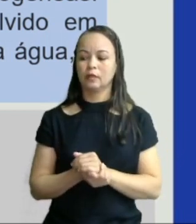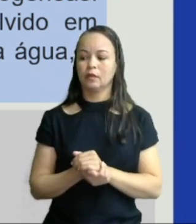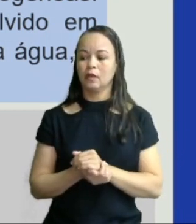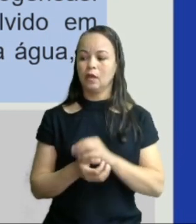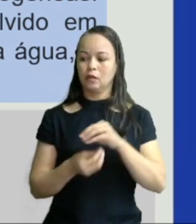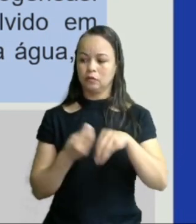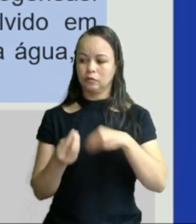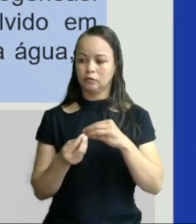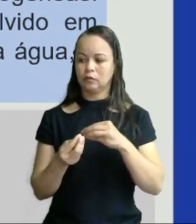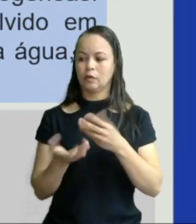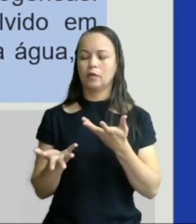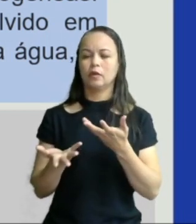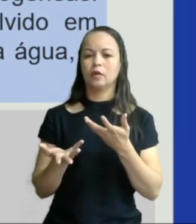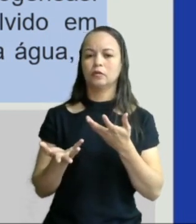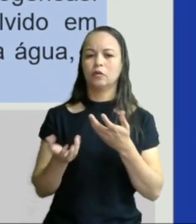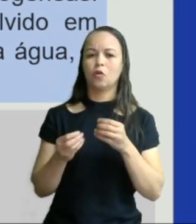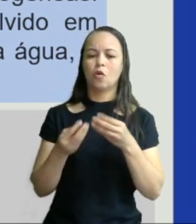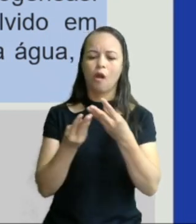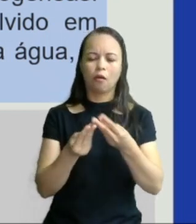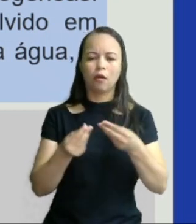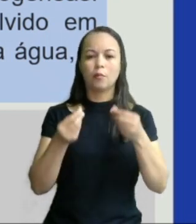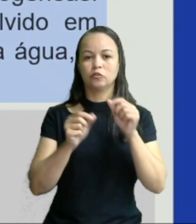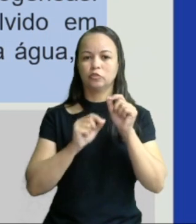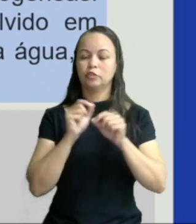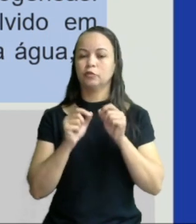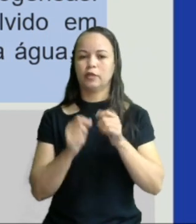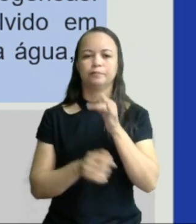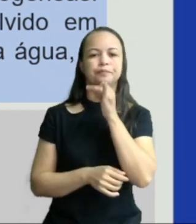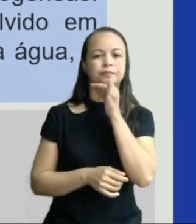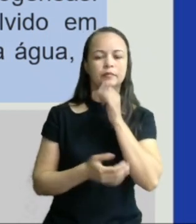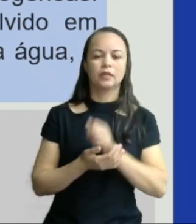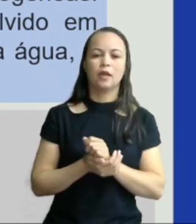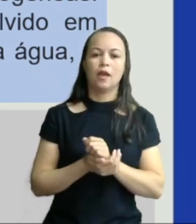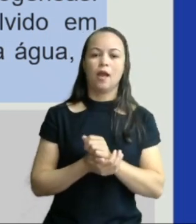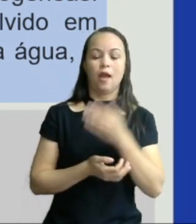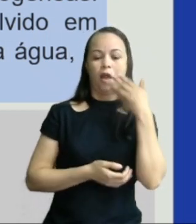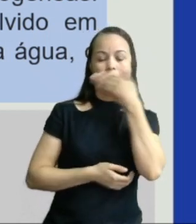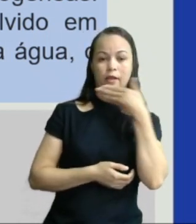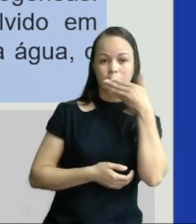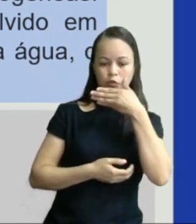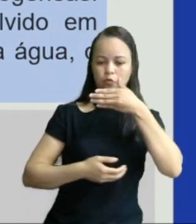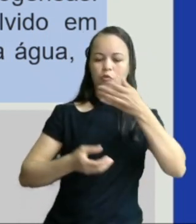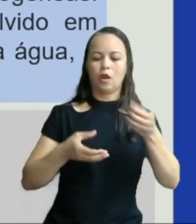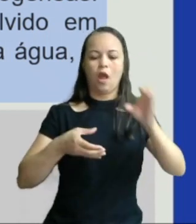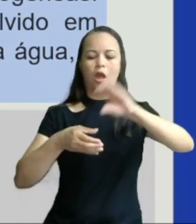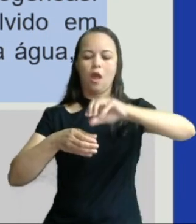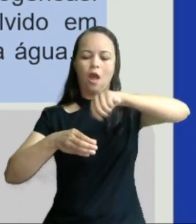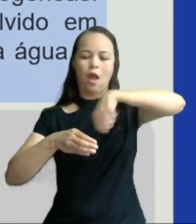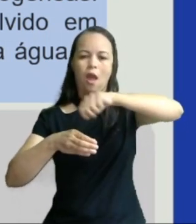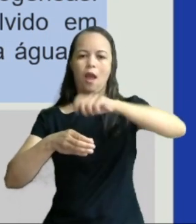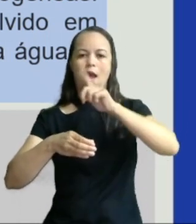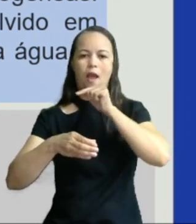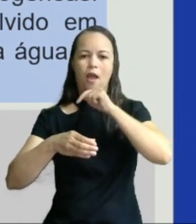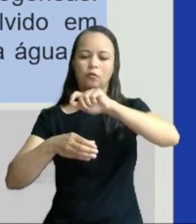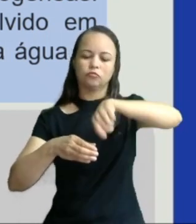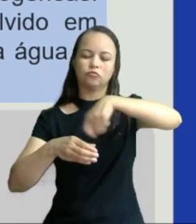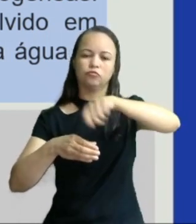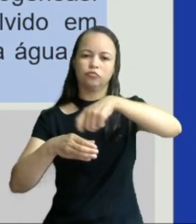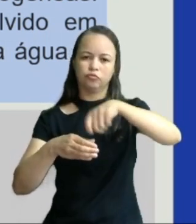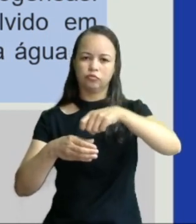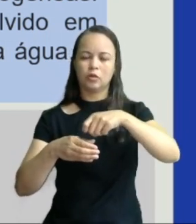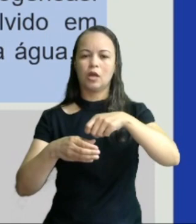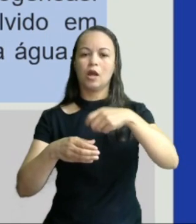de forma soluções homogêneas. Exemplo, açúcar quando é dissolvido em água, sendo o açúcar